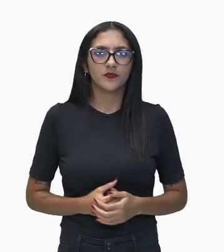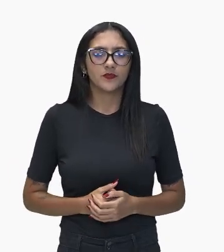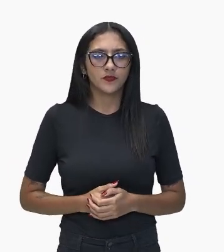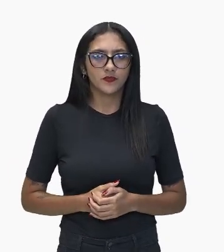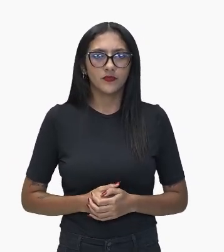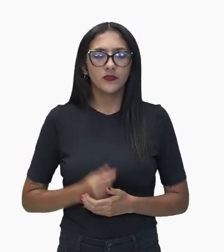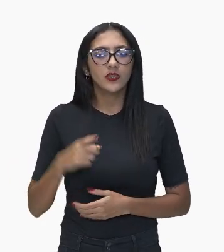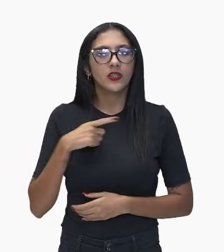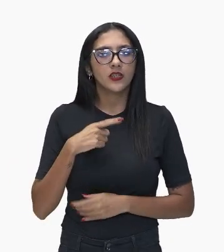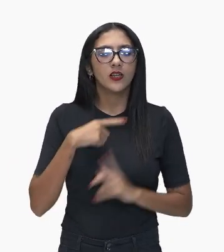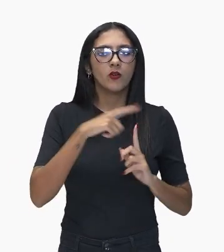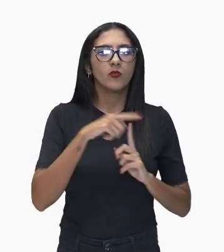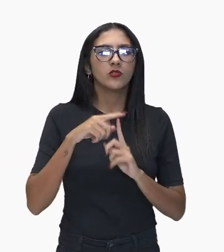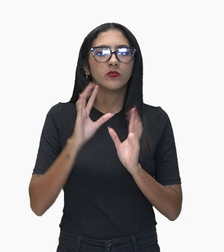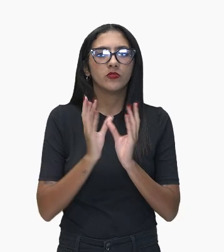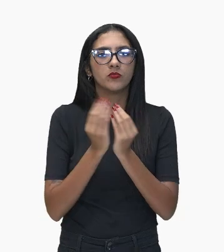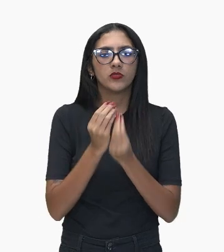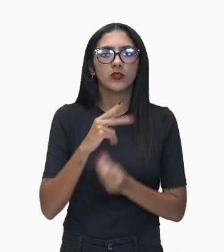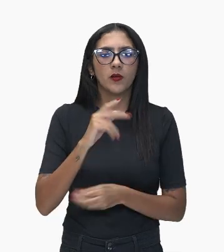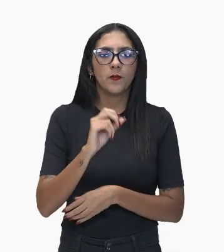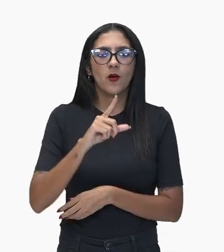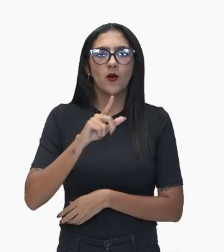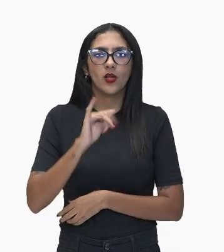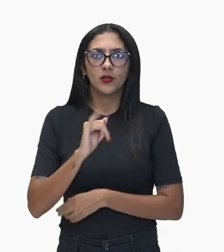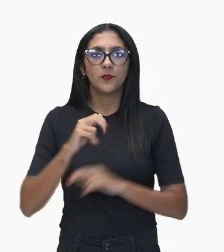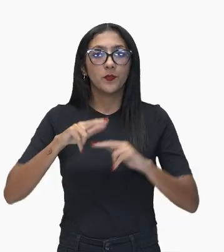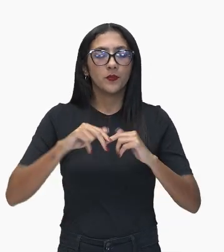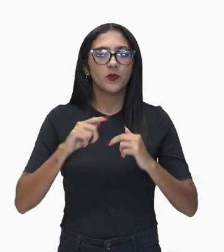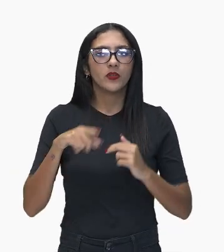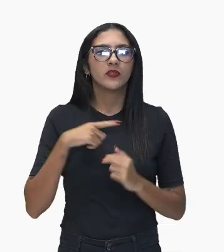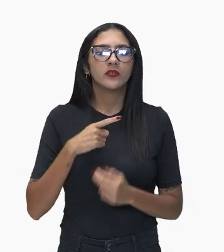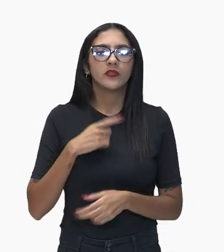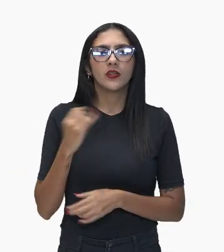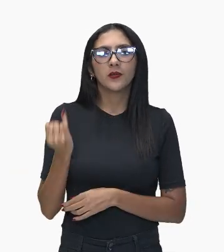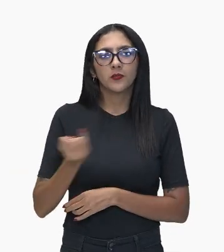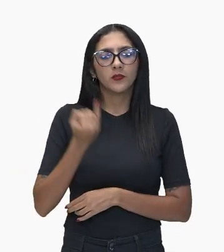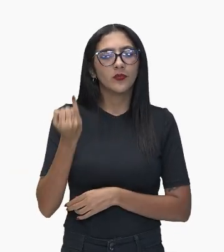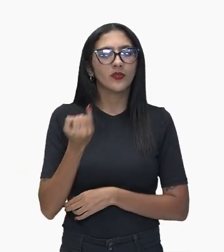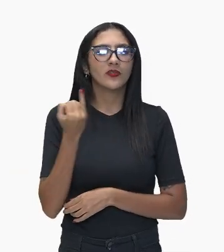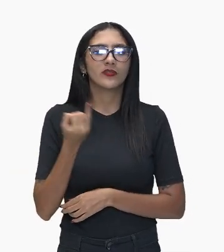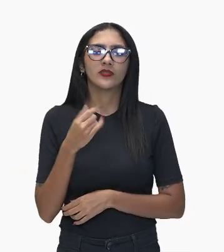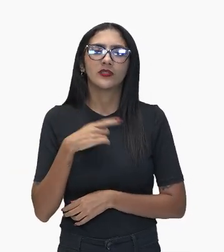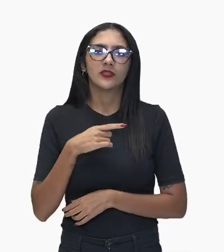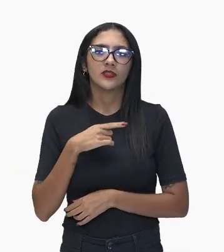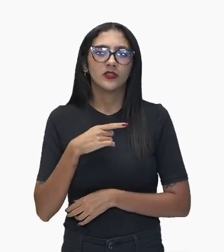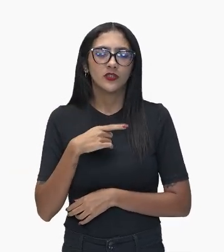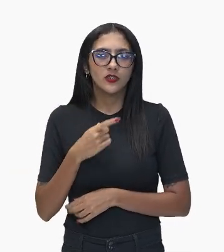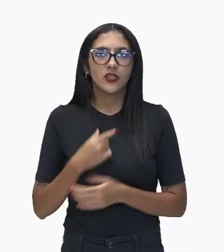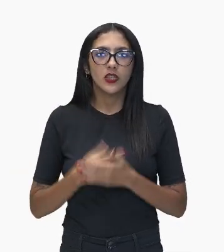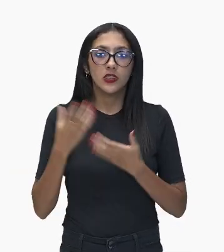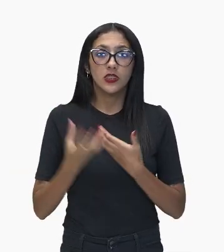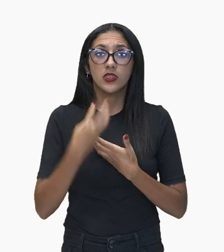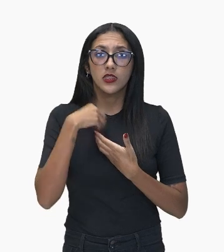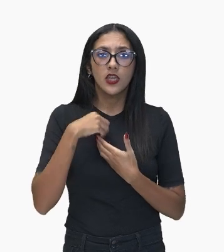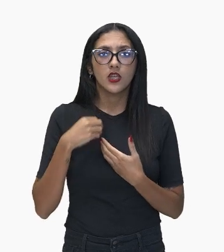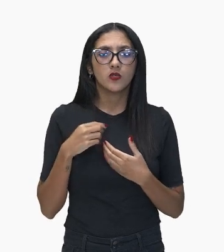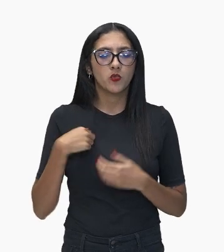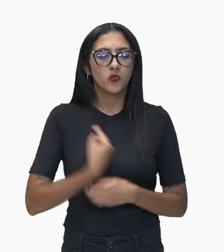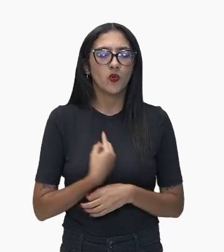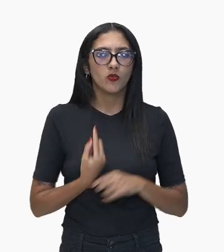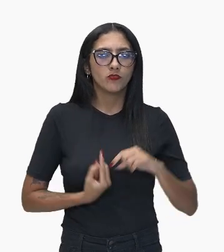um polissacarídeo de reserva, então é muito importante a gente ter o glicogênio aqui no nosso